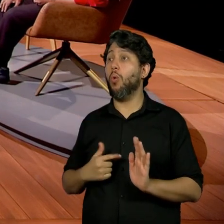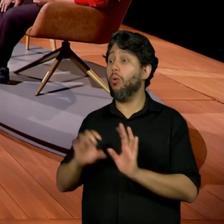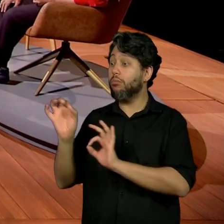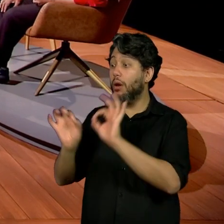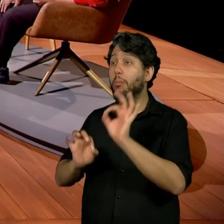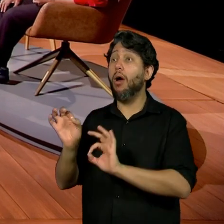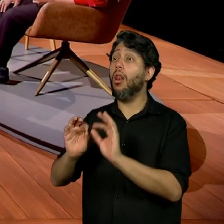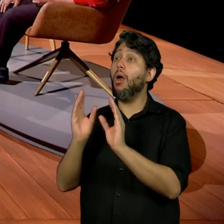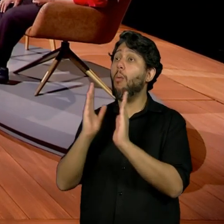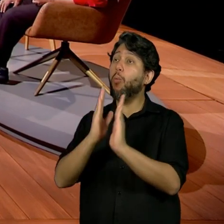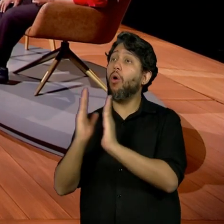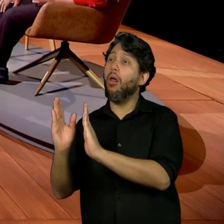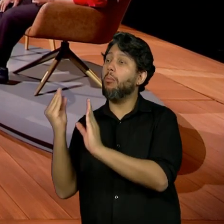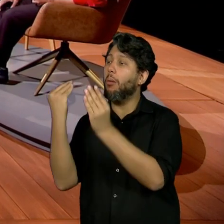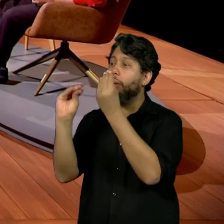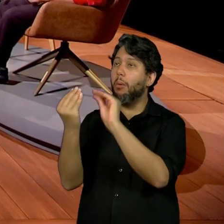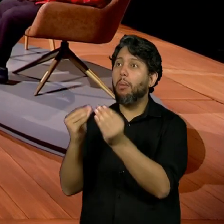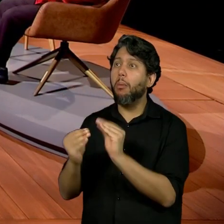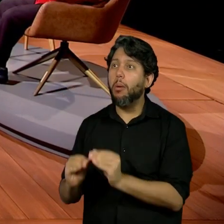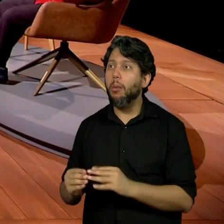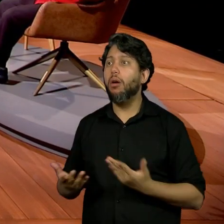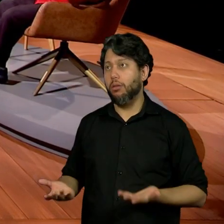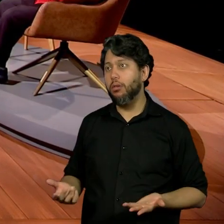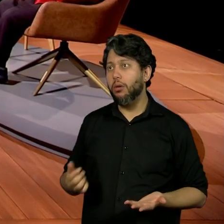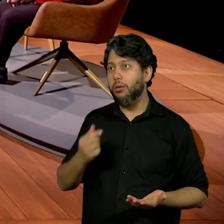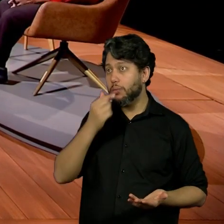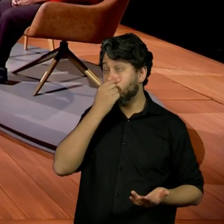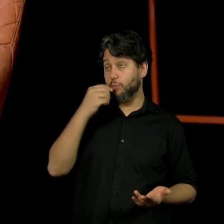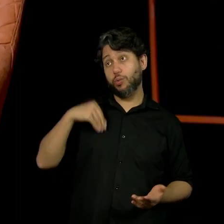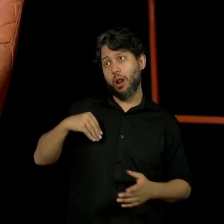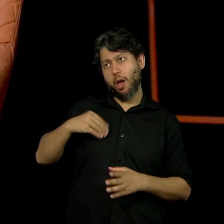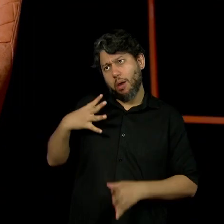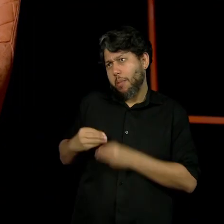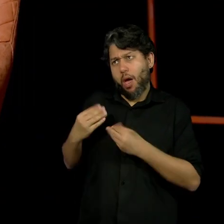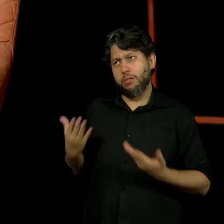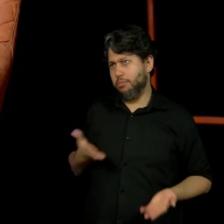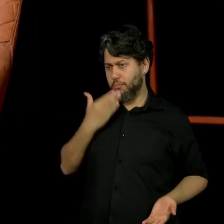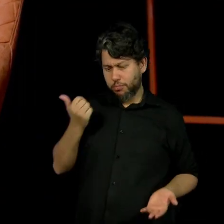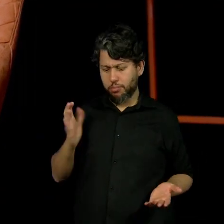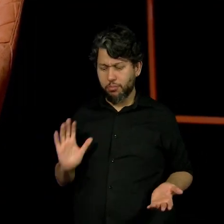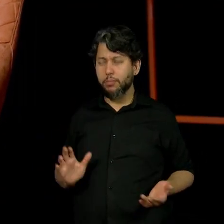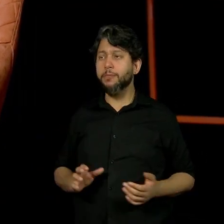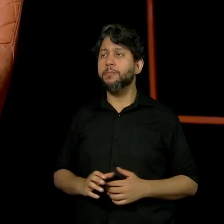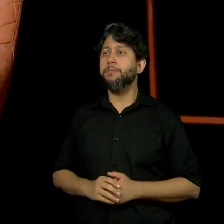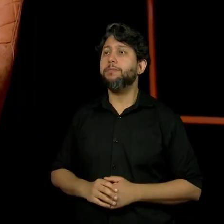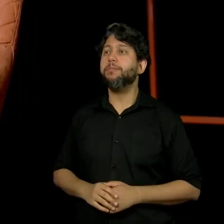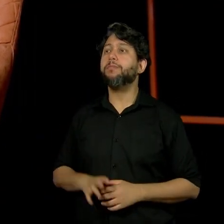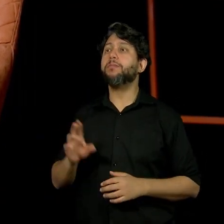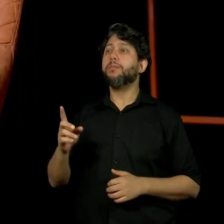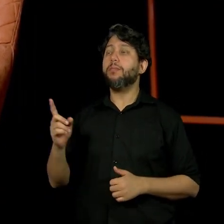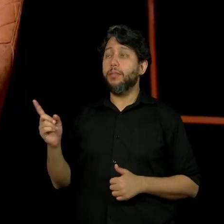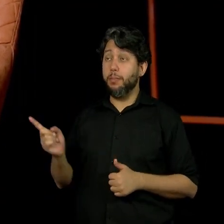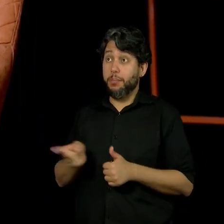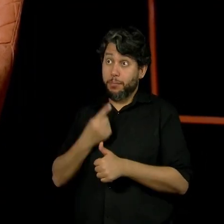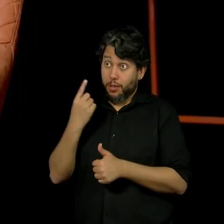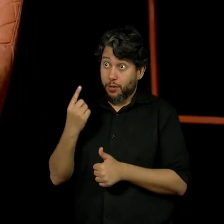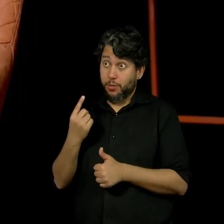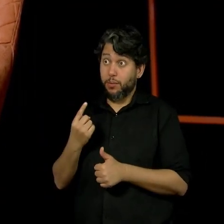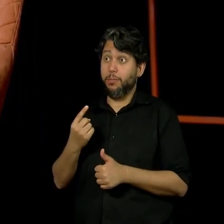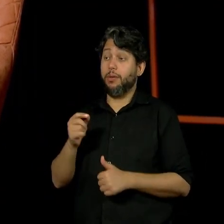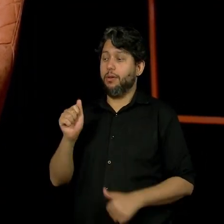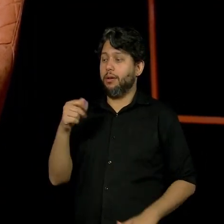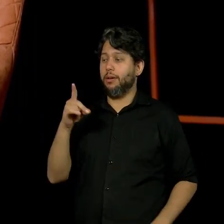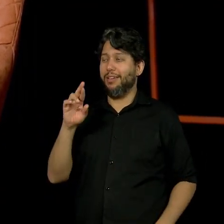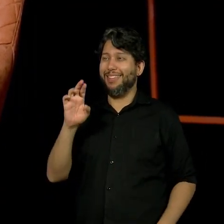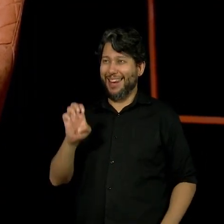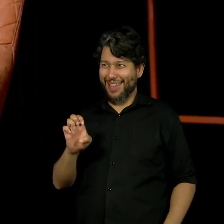Programador. Programador. Lá fui eu, claro, né? Um salário a mais, lá com programador. O primeiro, André